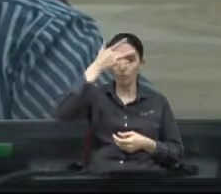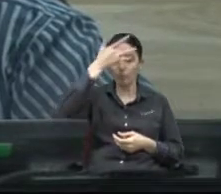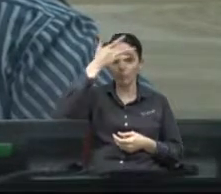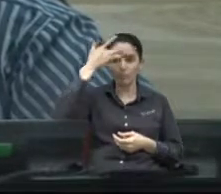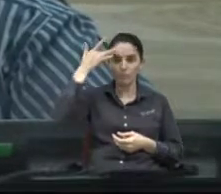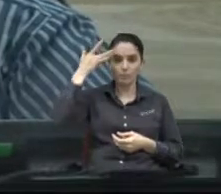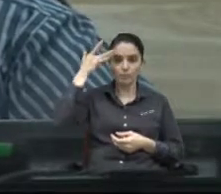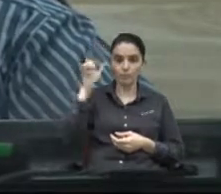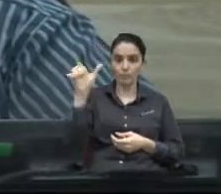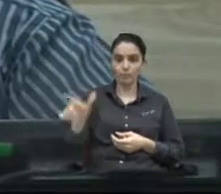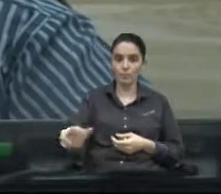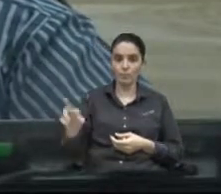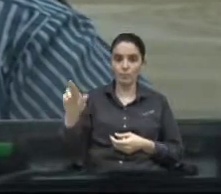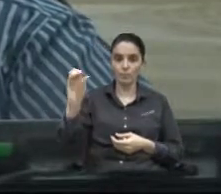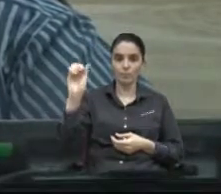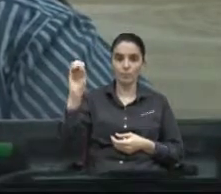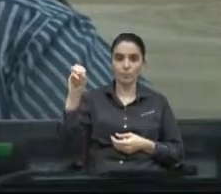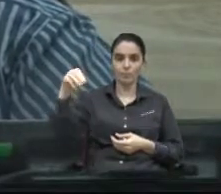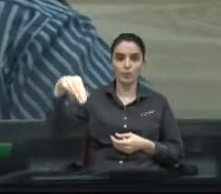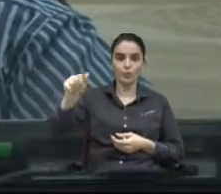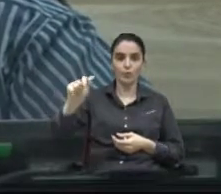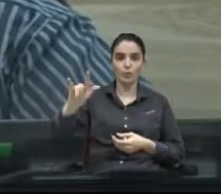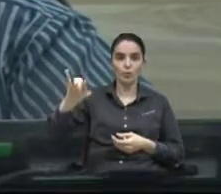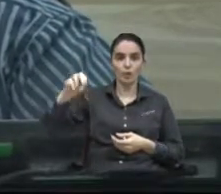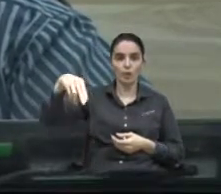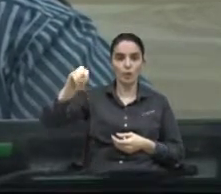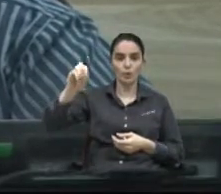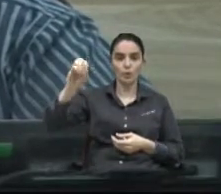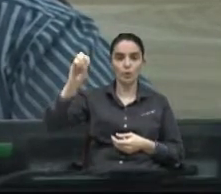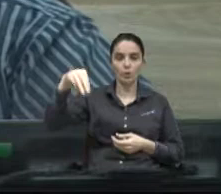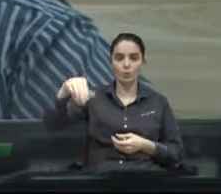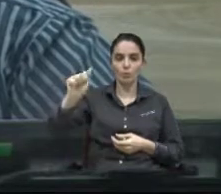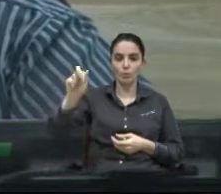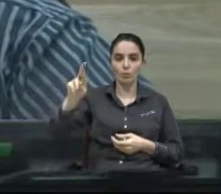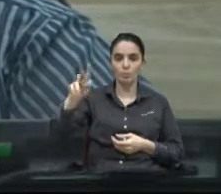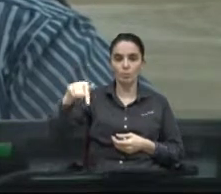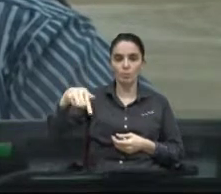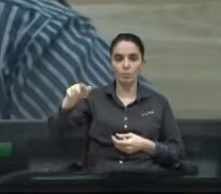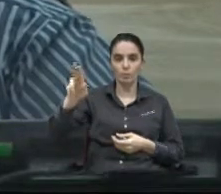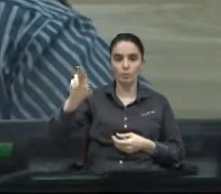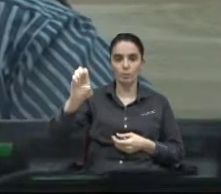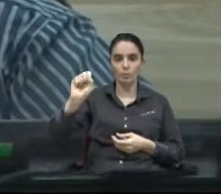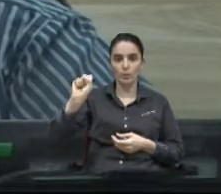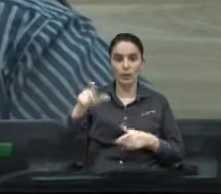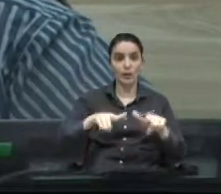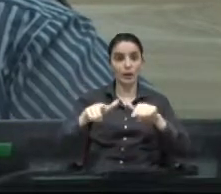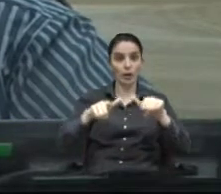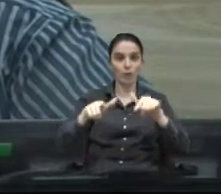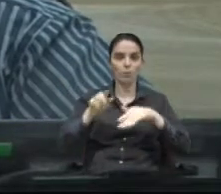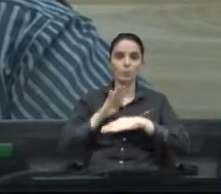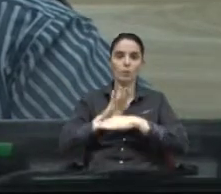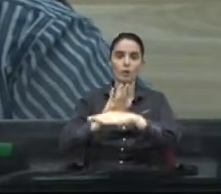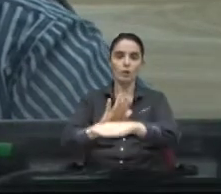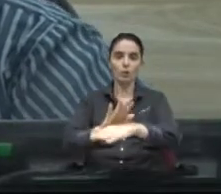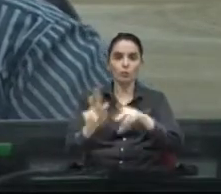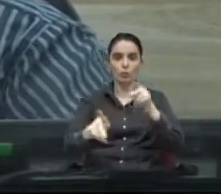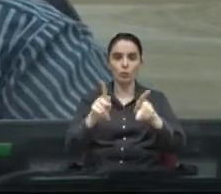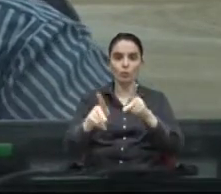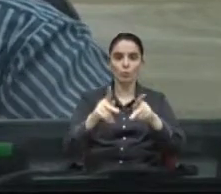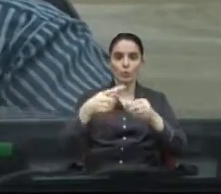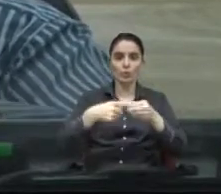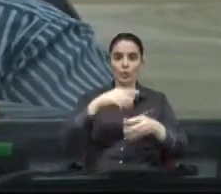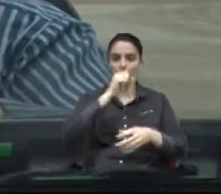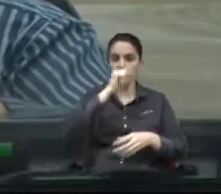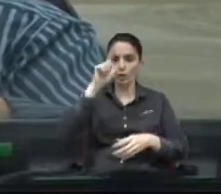de Camargo, que concede o título de cidadão limeirense ao Dr. Romalino Marques pelos relevantes serviços prestados